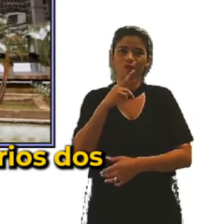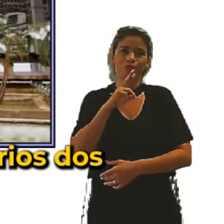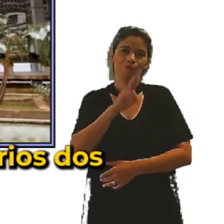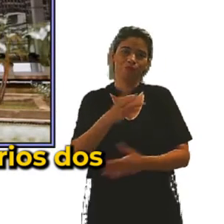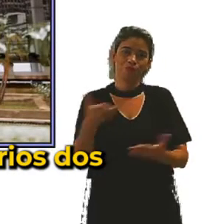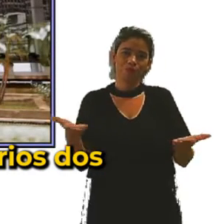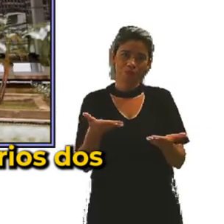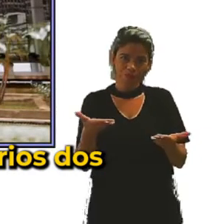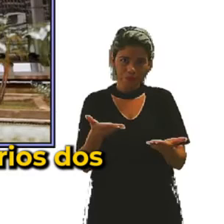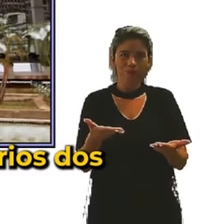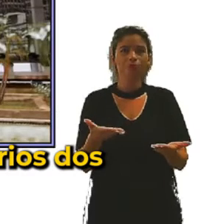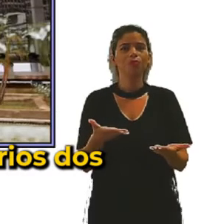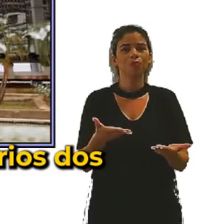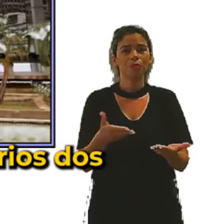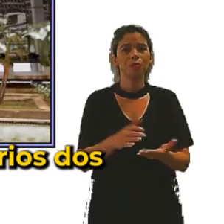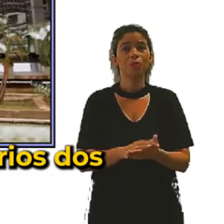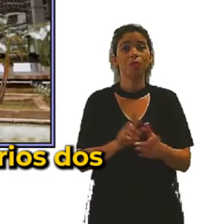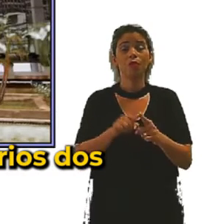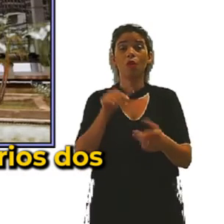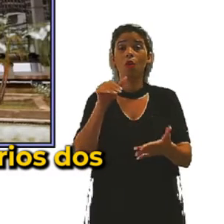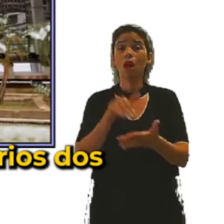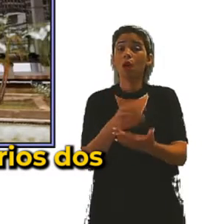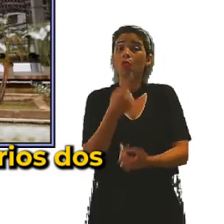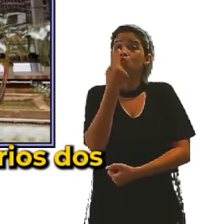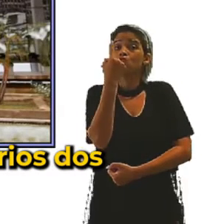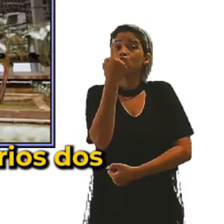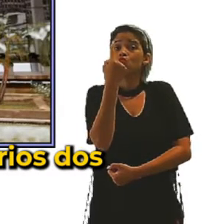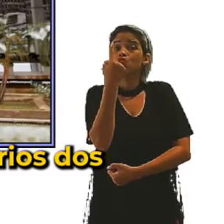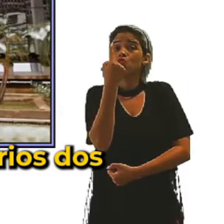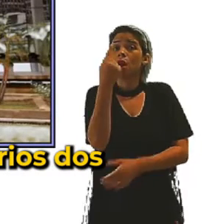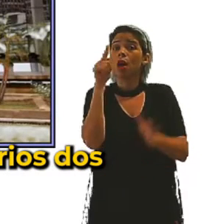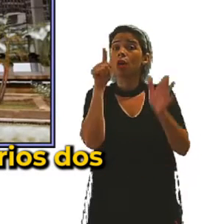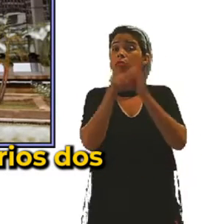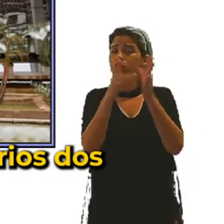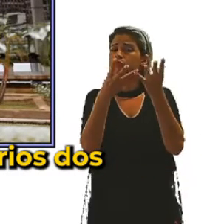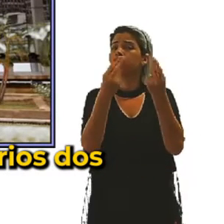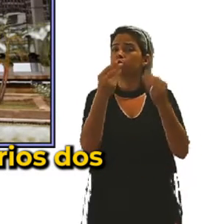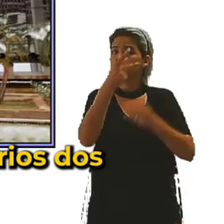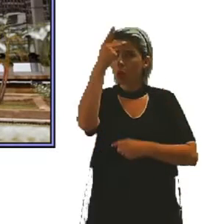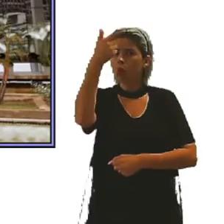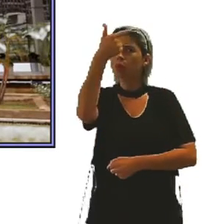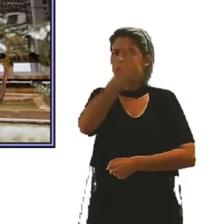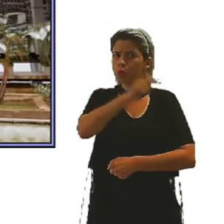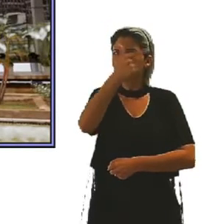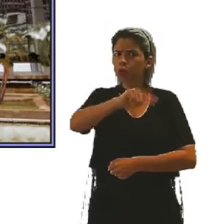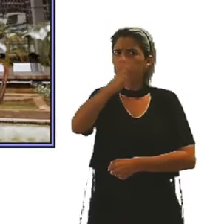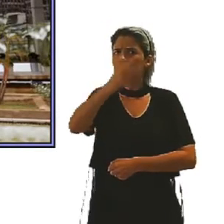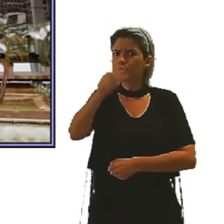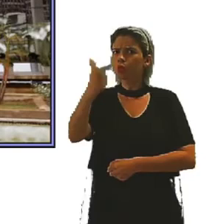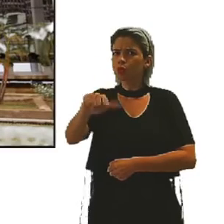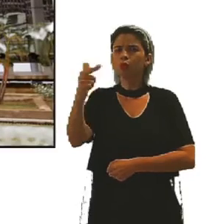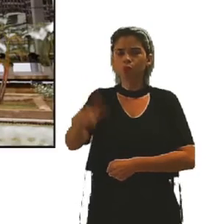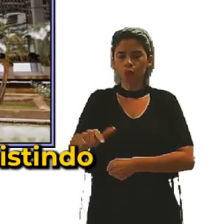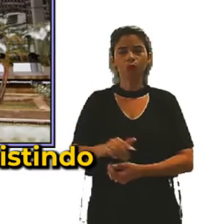agora. Vou me limitar a uma que foi feita por vários dos nossos